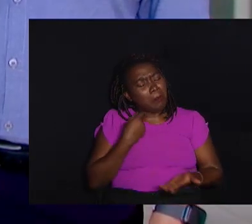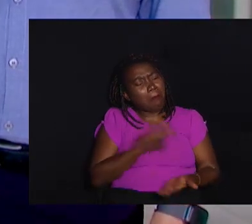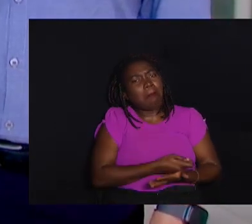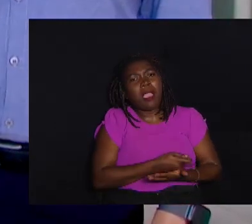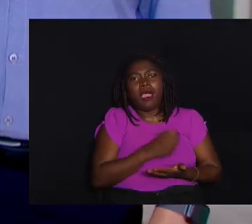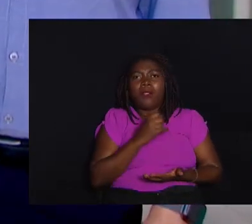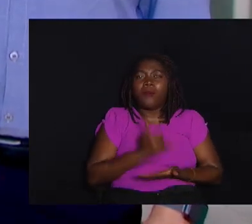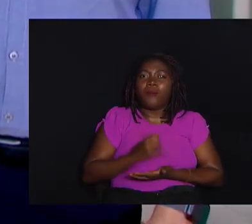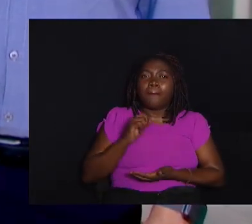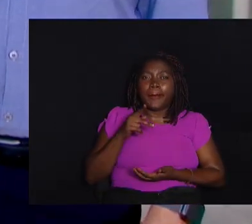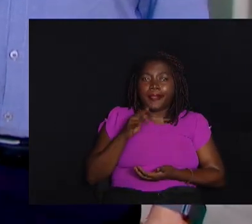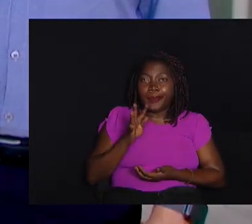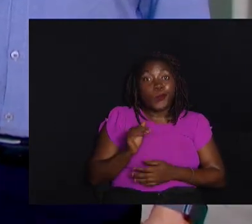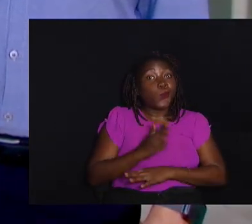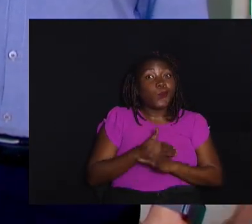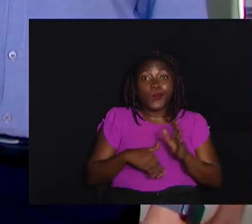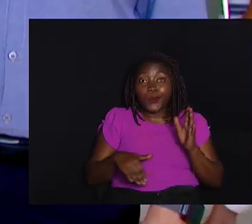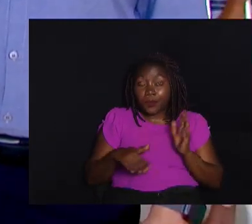IPTU? Vai todo daí a